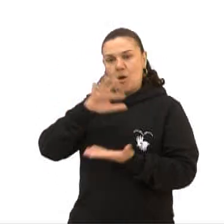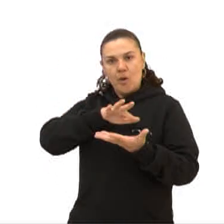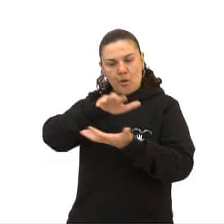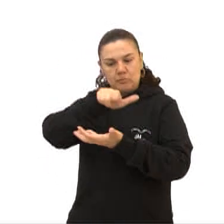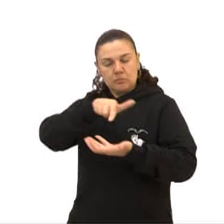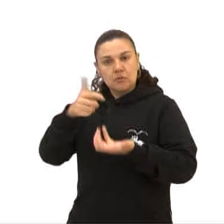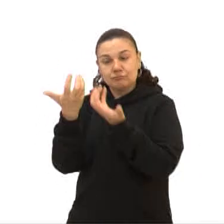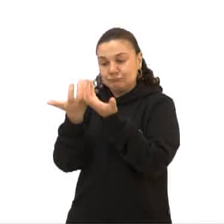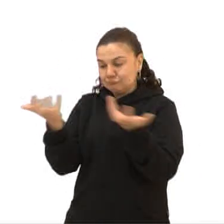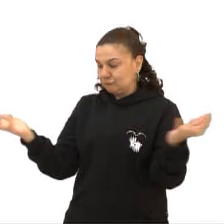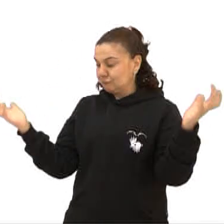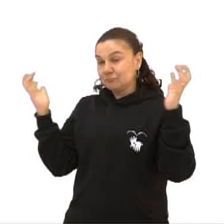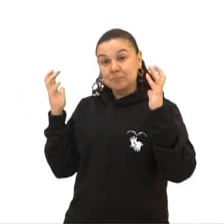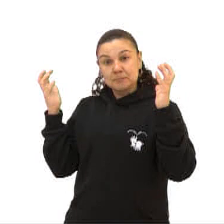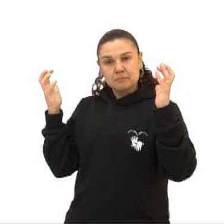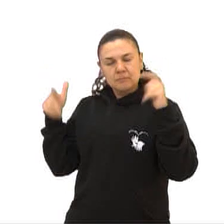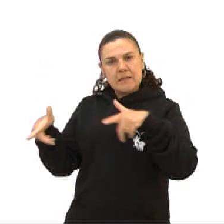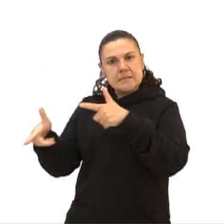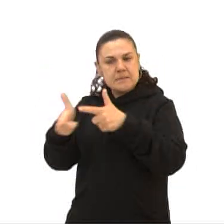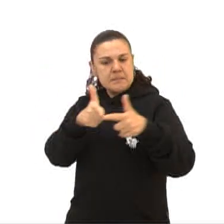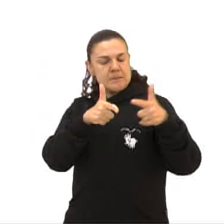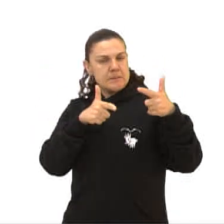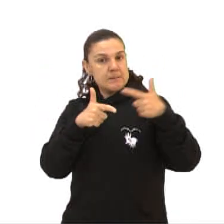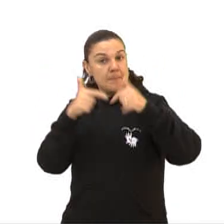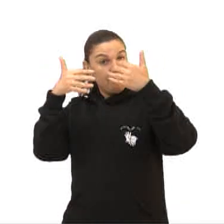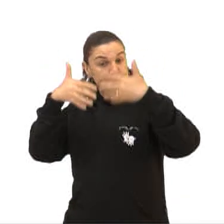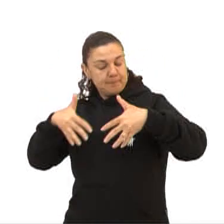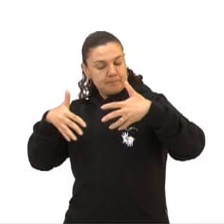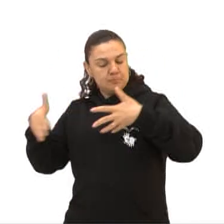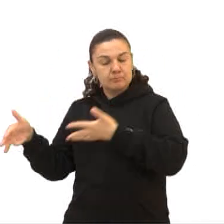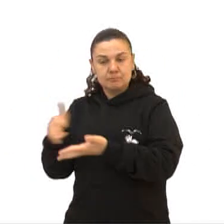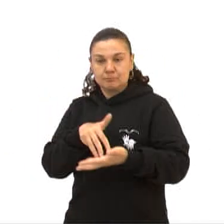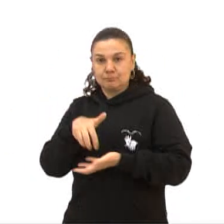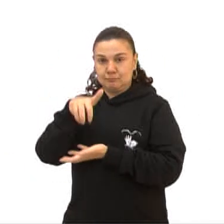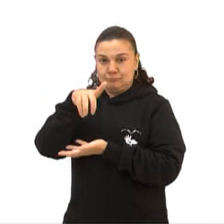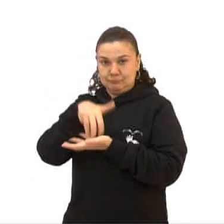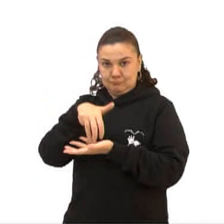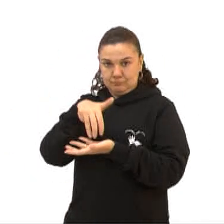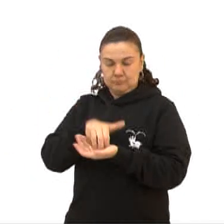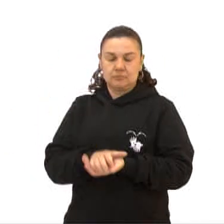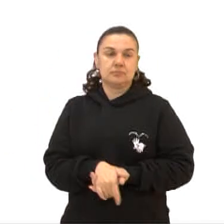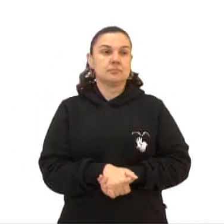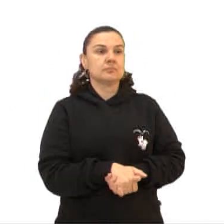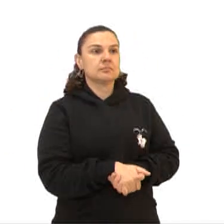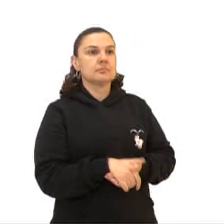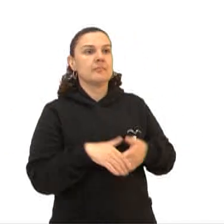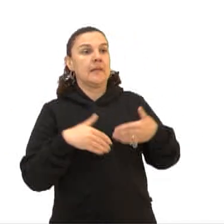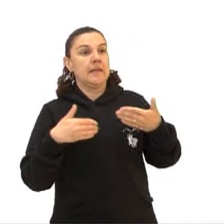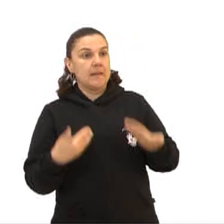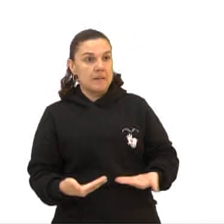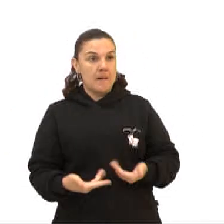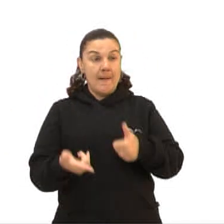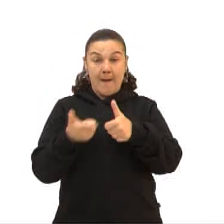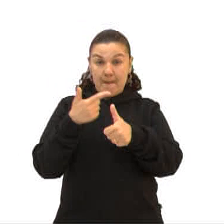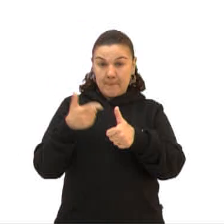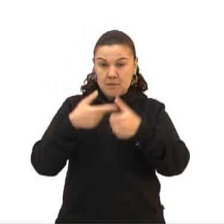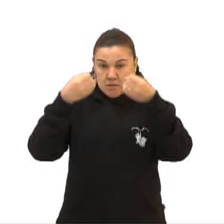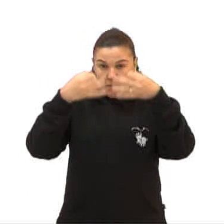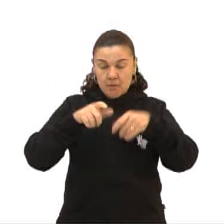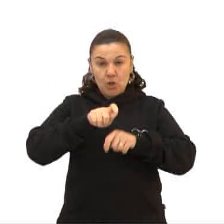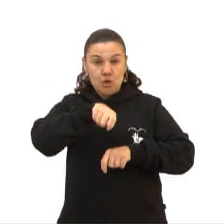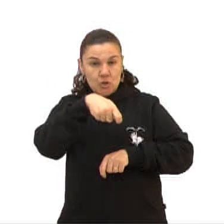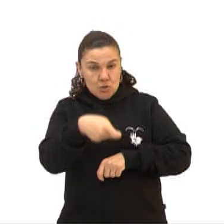meio ambiente, nestas questões tão relevantes da ecologia? Primeira questão é que quando a gente fala que o jovem é